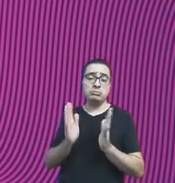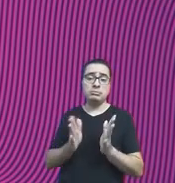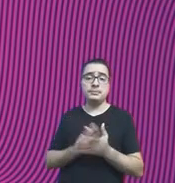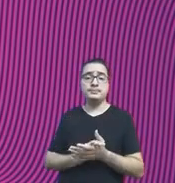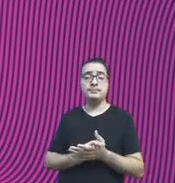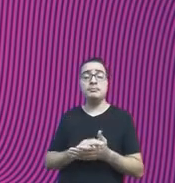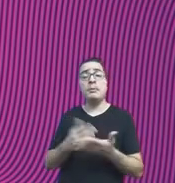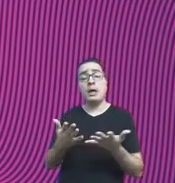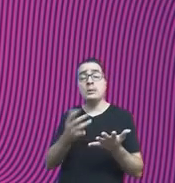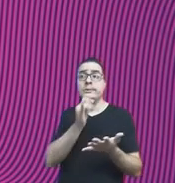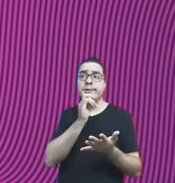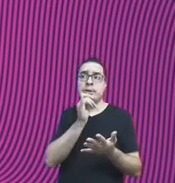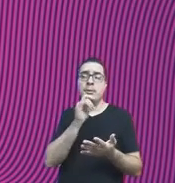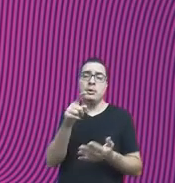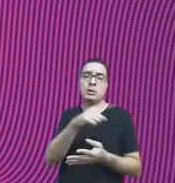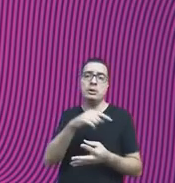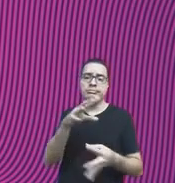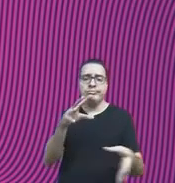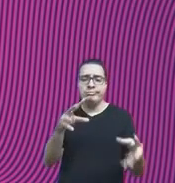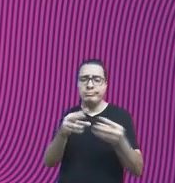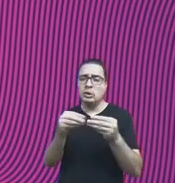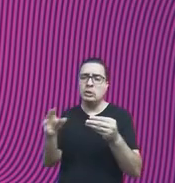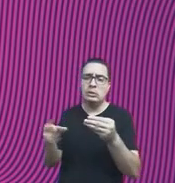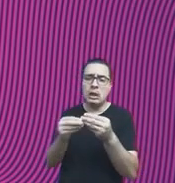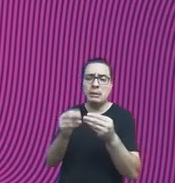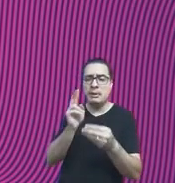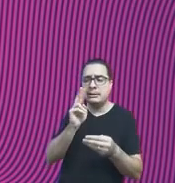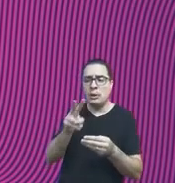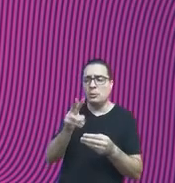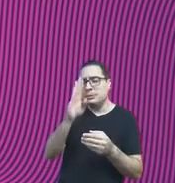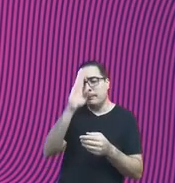faz essas incorporações sem uma visão de priorização.